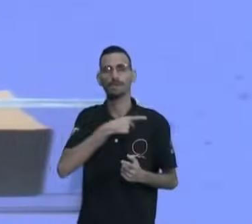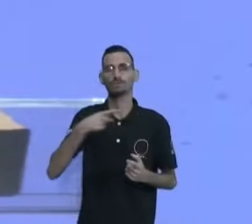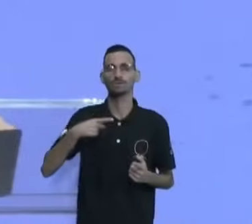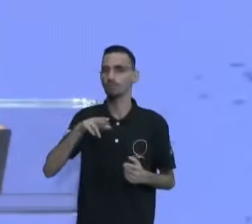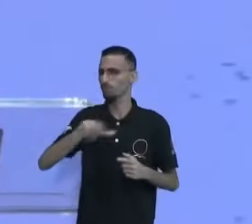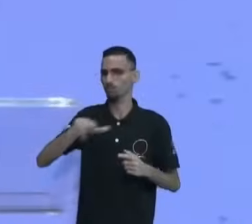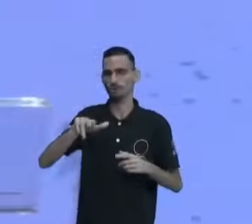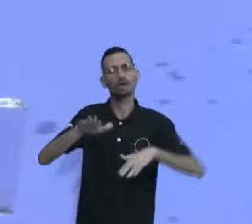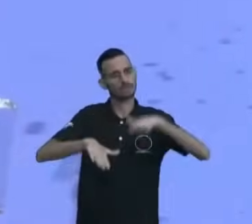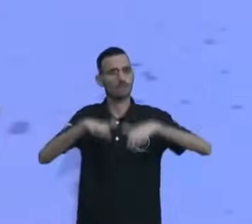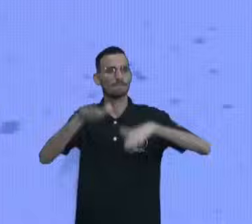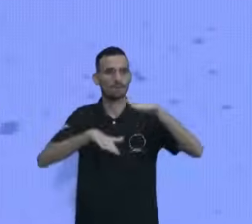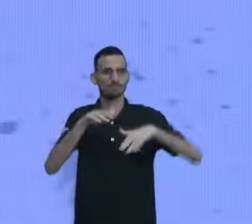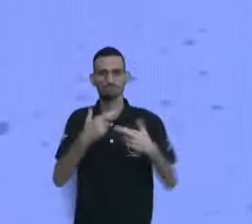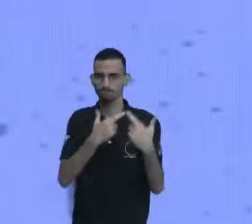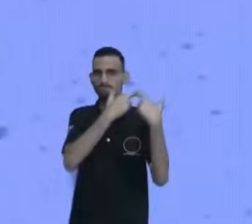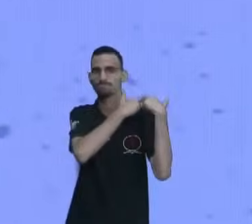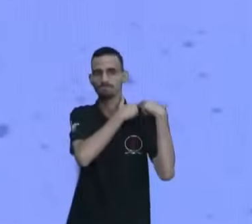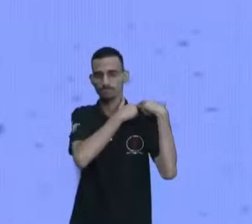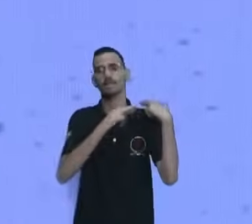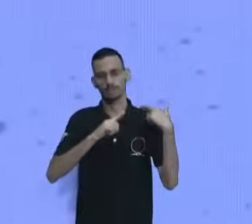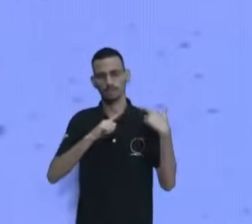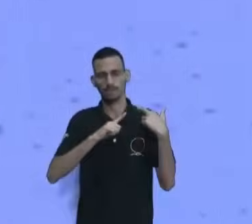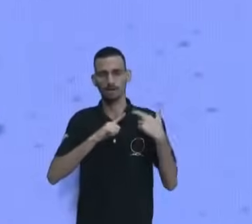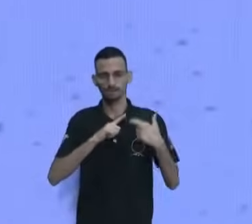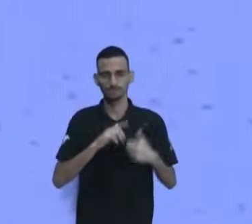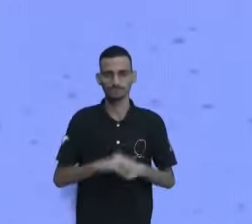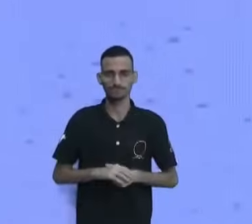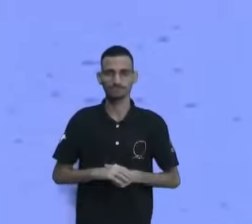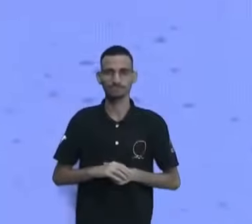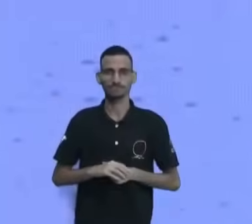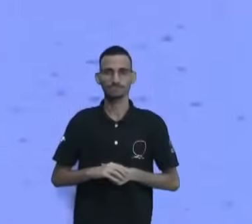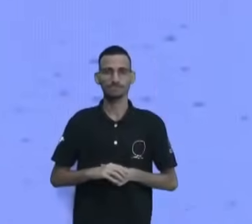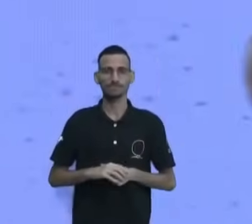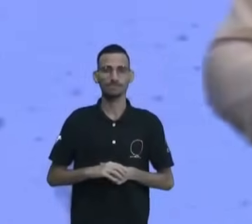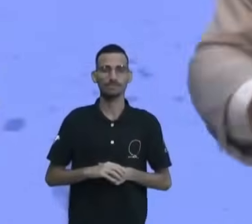pastora mas tá debaixo de uma autoridade